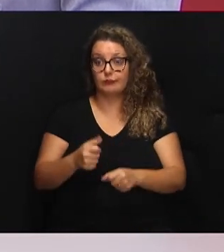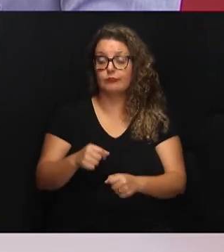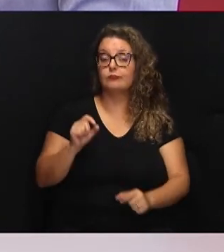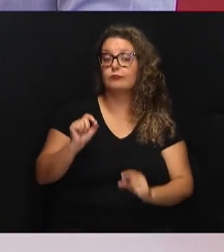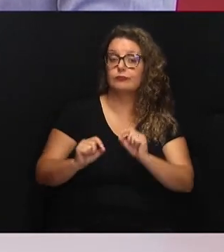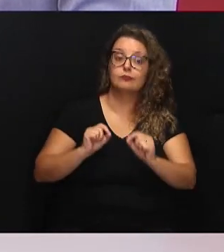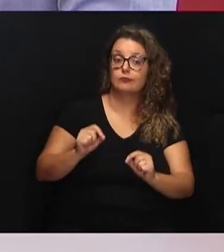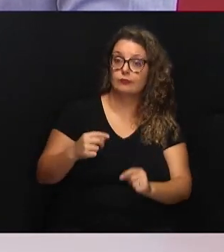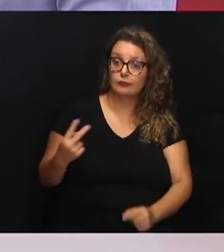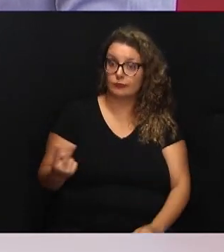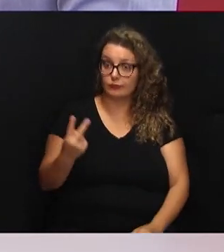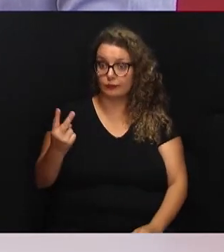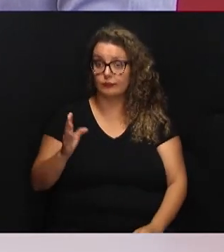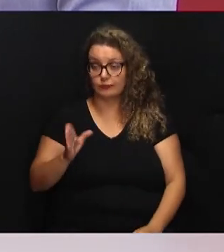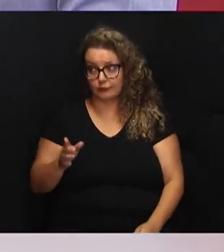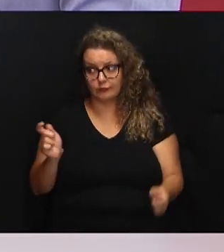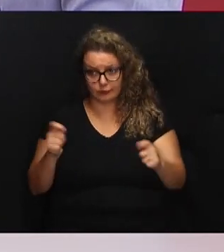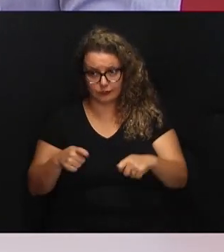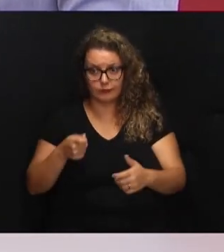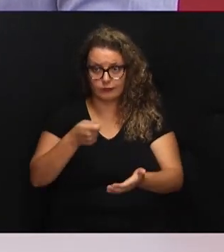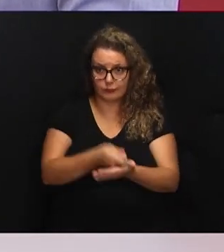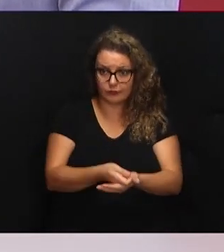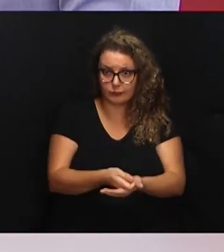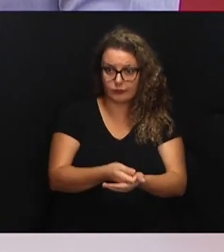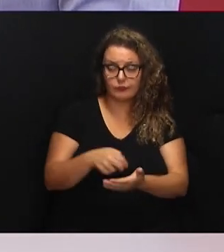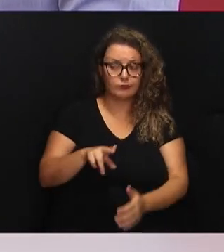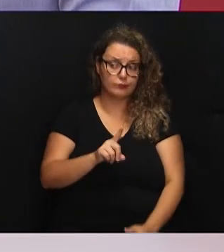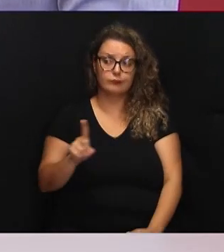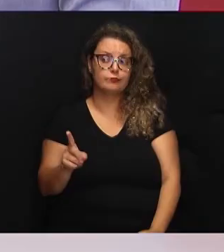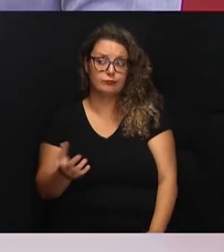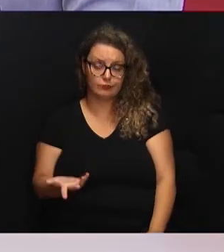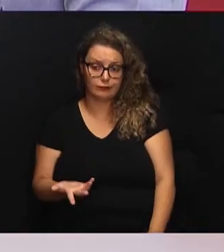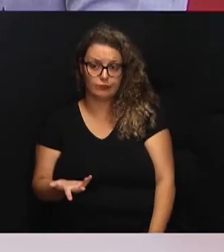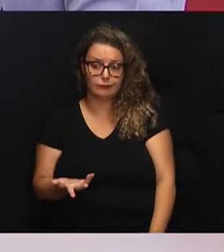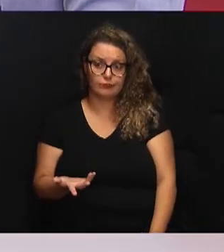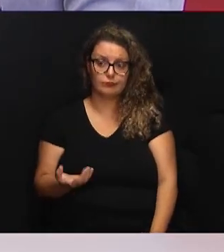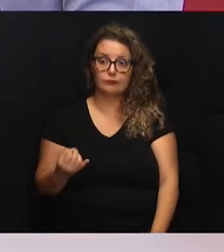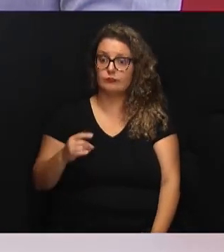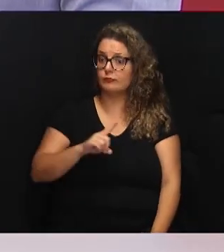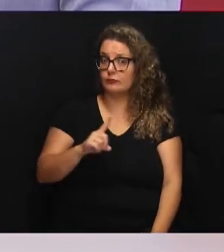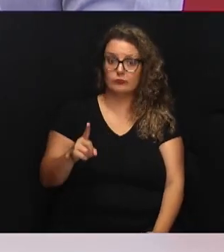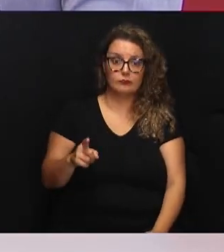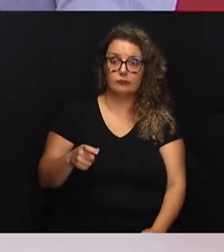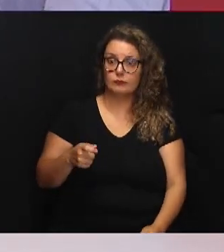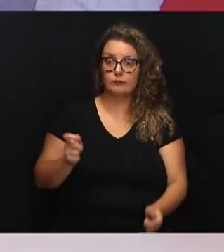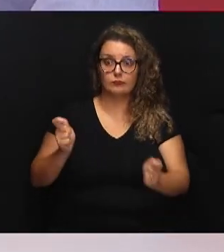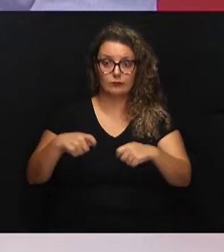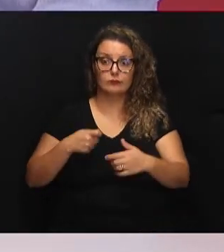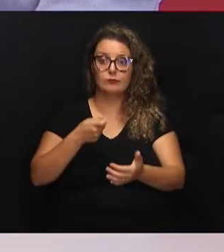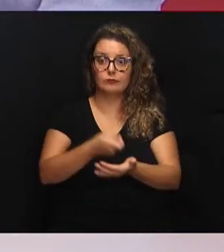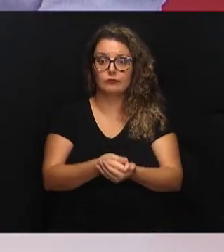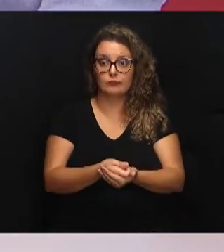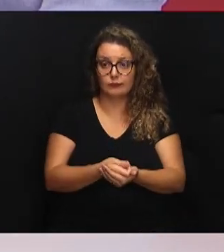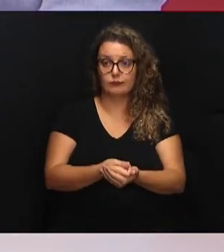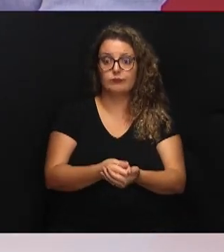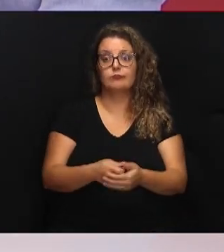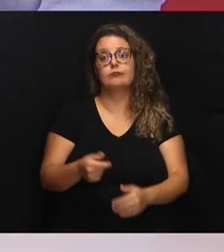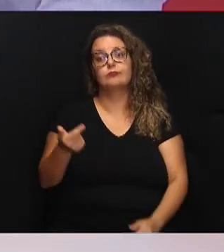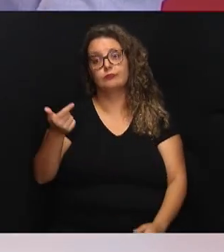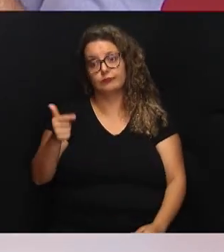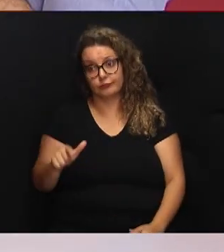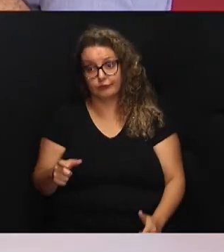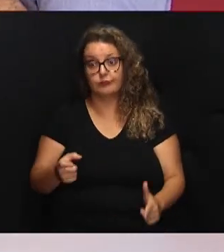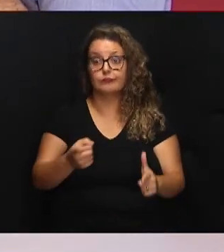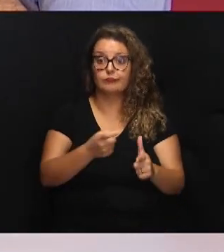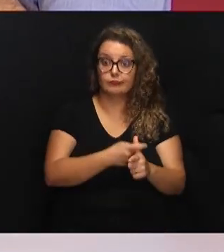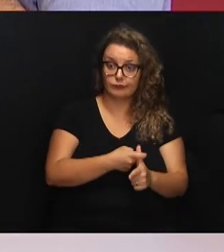esses valores, já foi possível quitar ou não? Se não foi possível quitar, aí você vai permanecer com essa